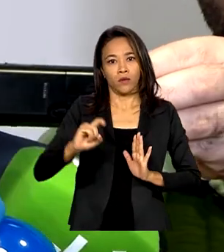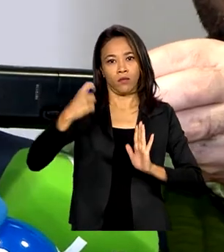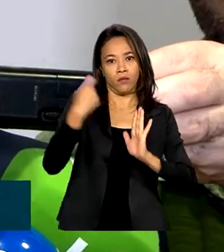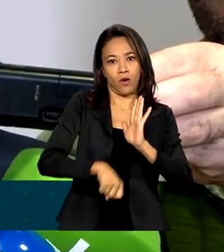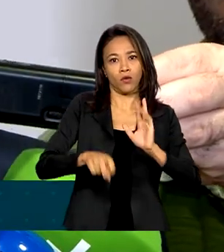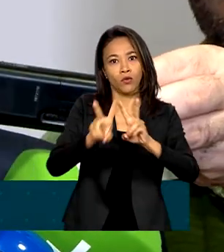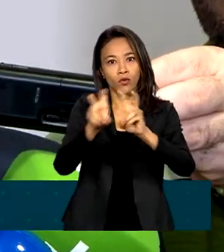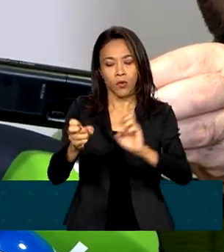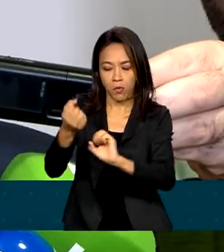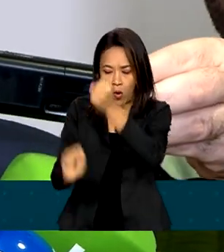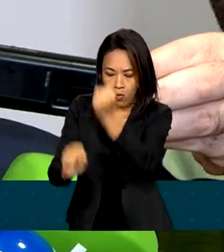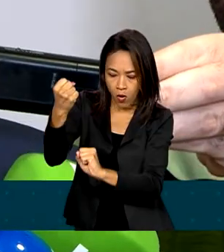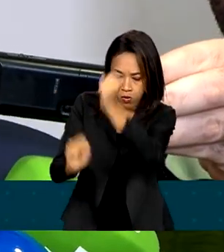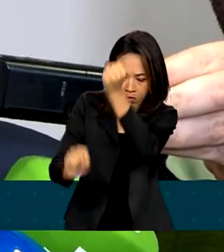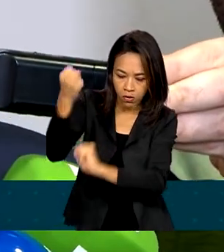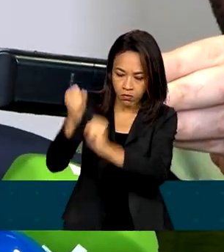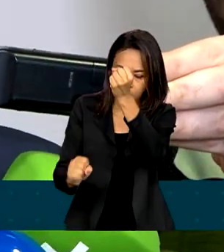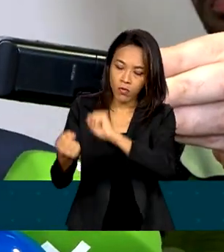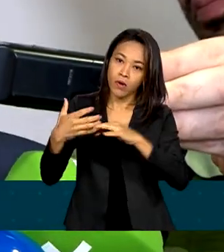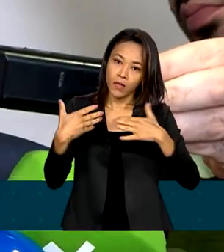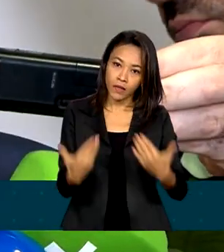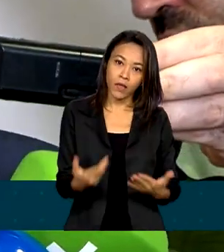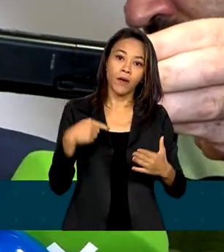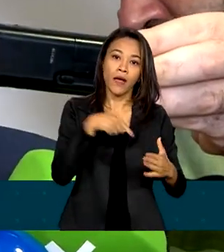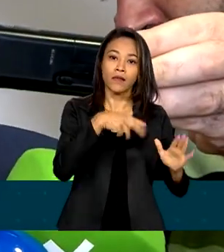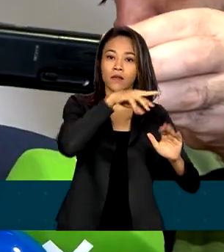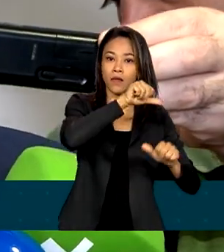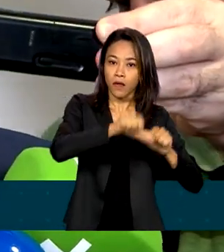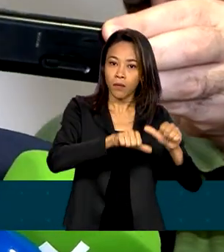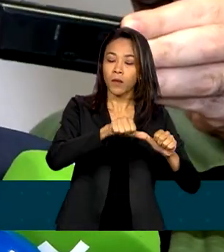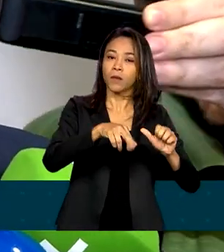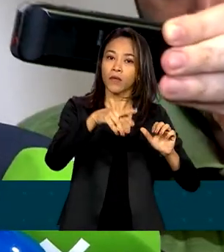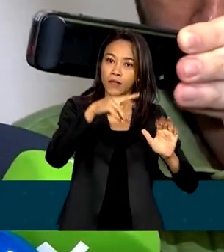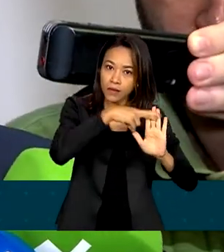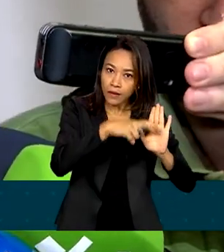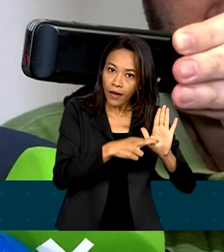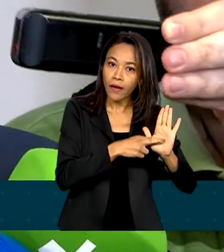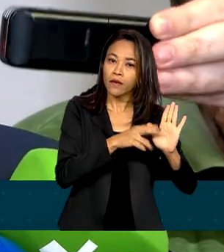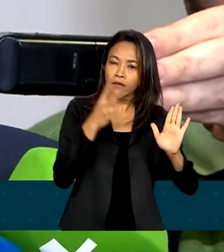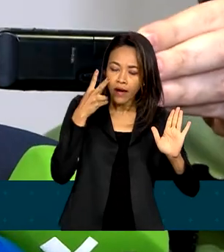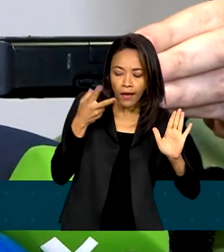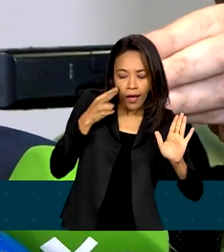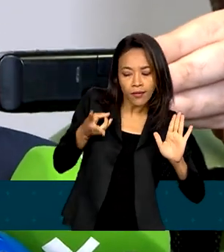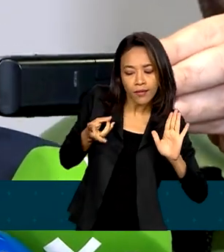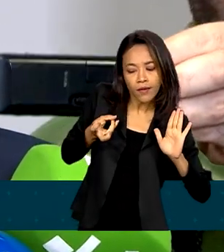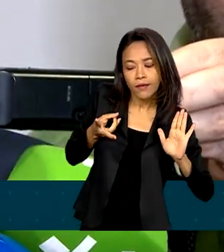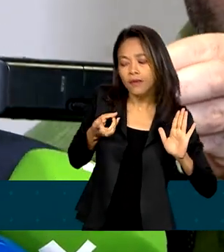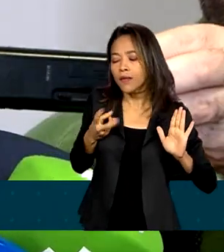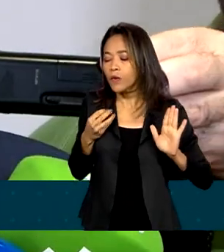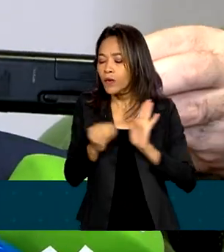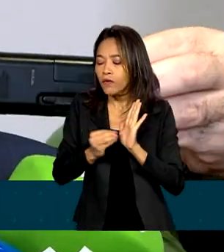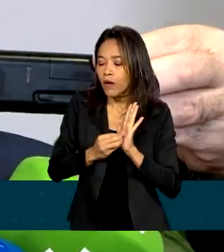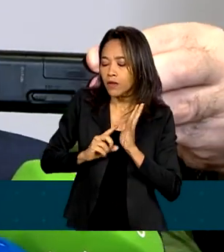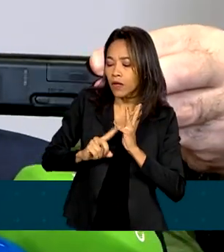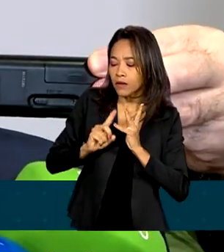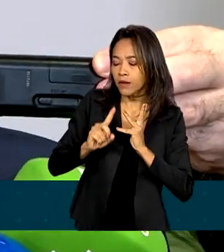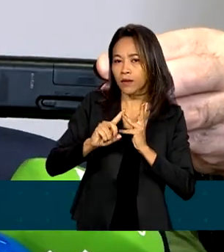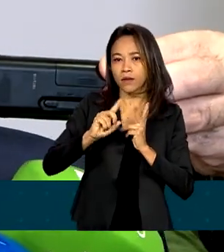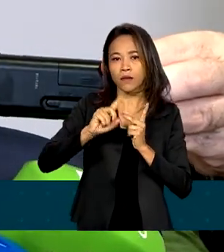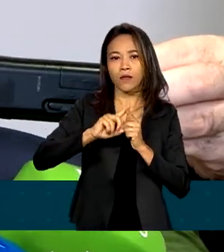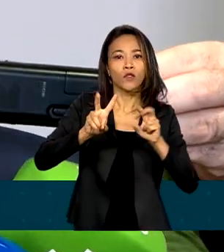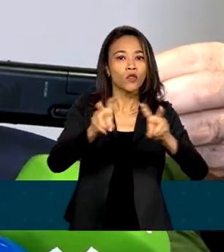Então, a reforma tributária vai ao encontro do desejo dos industriais ampliar a competitividade dos